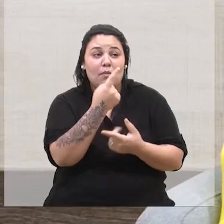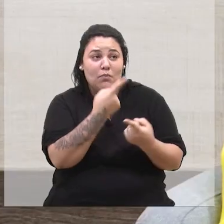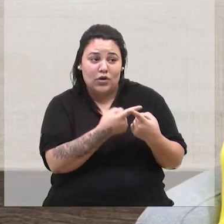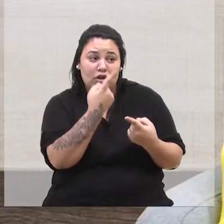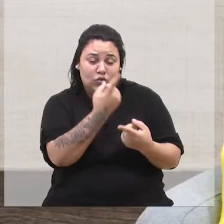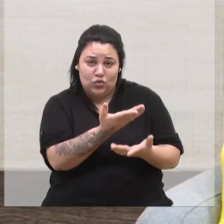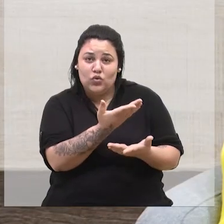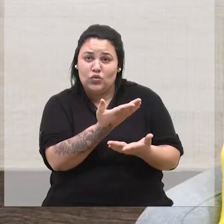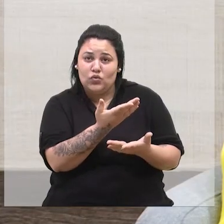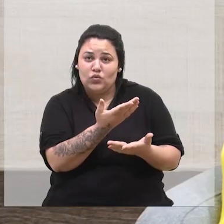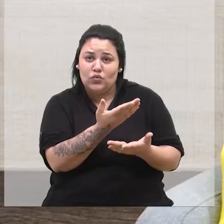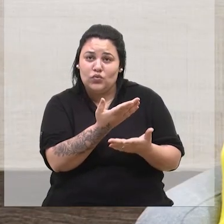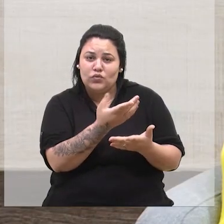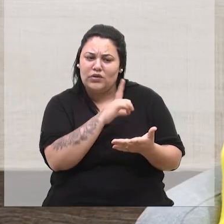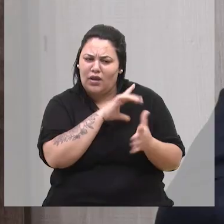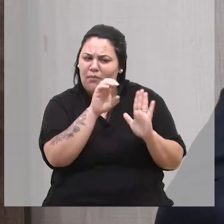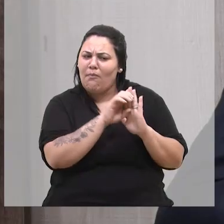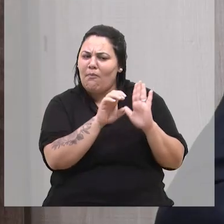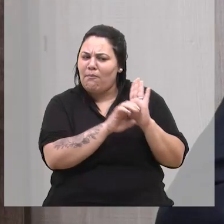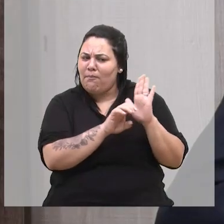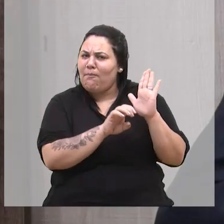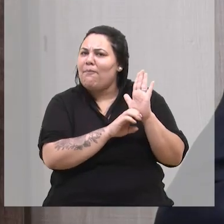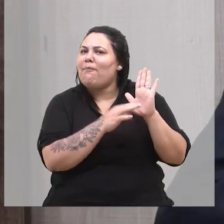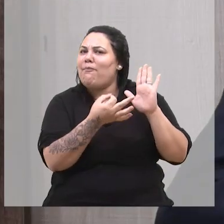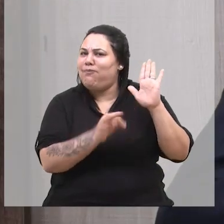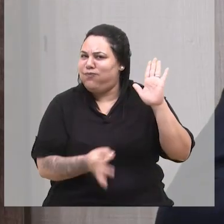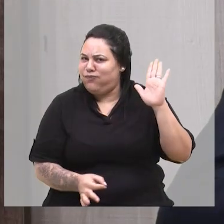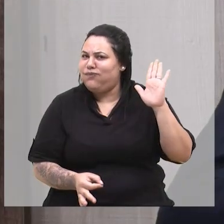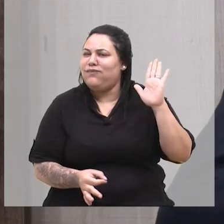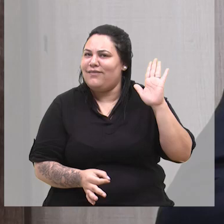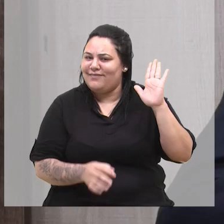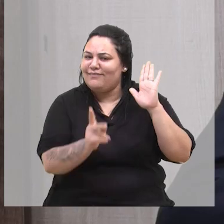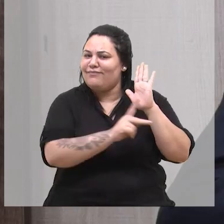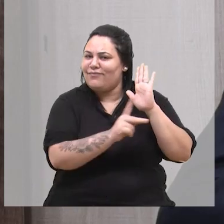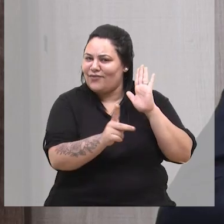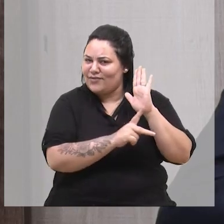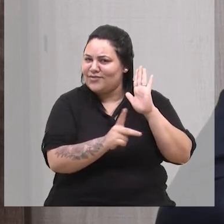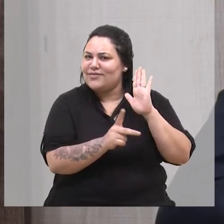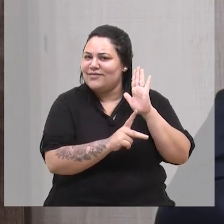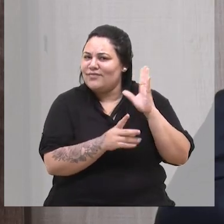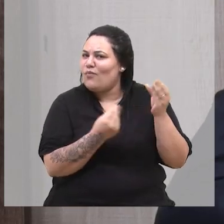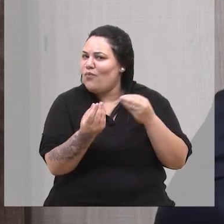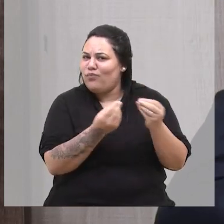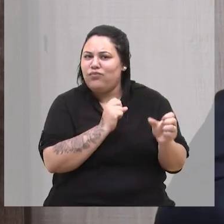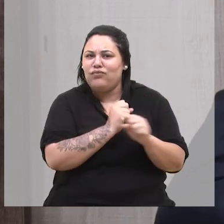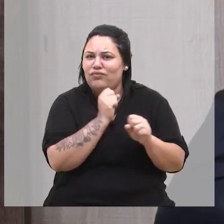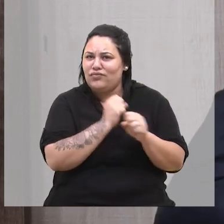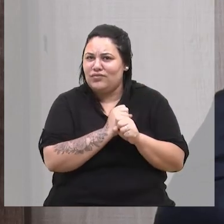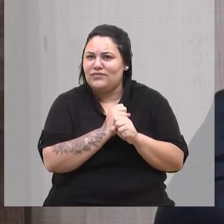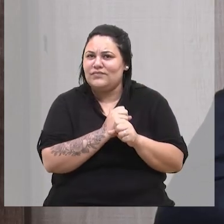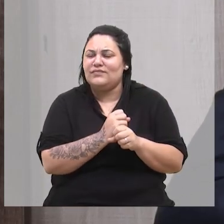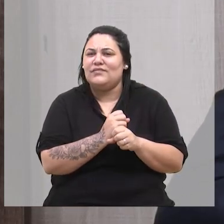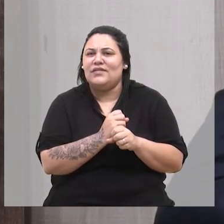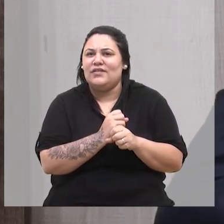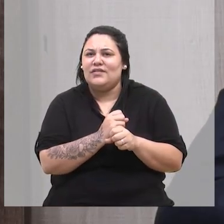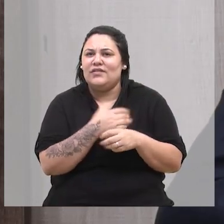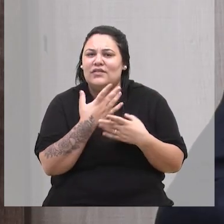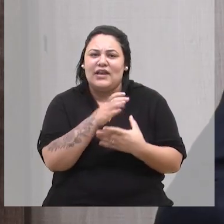fato, traçou uma carreira longa, de décadas, na docência. E aqui nós pegamos lá